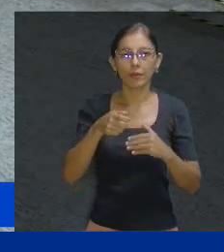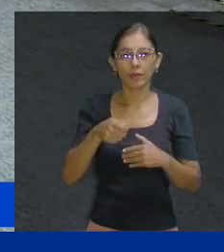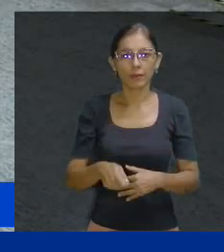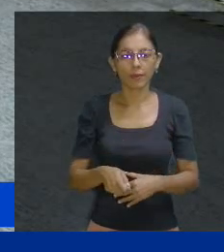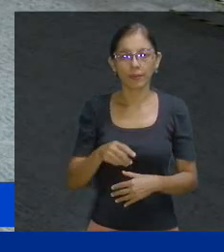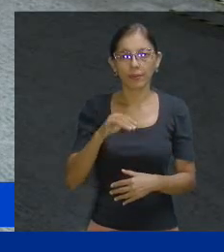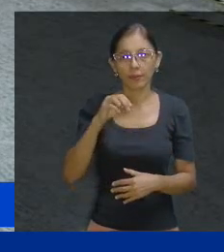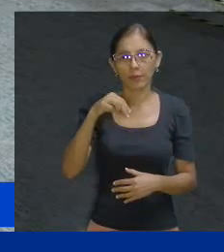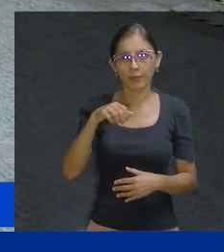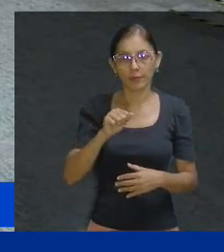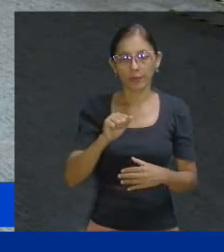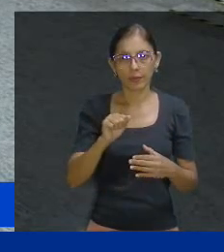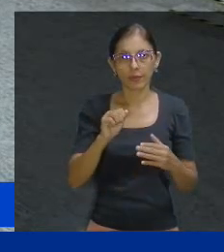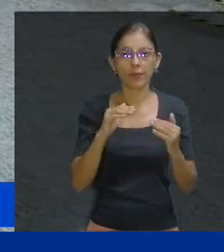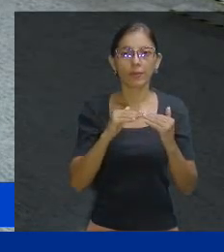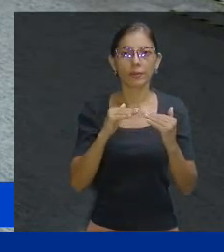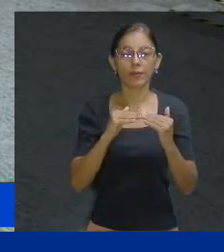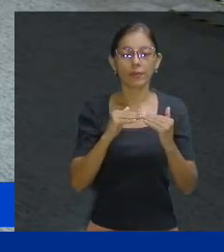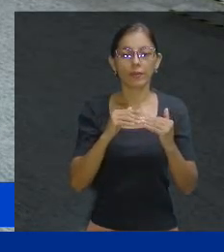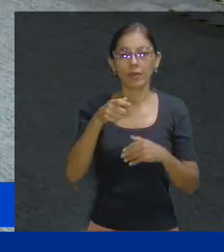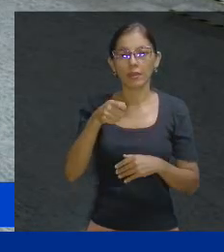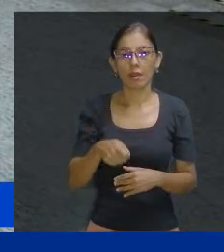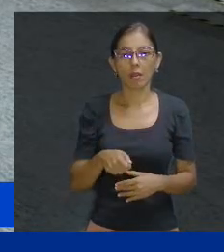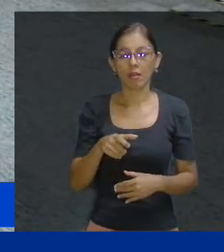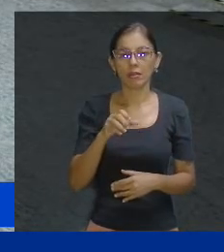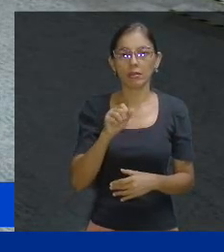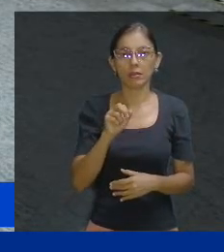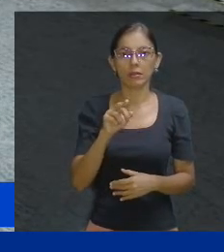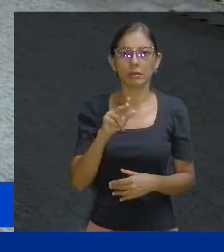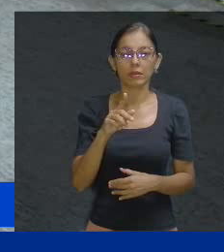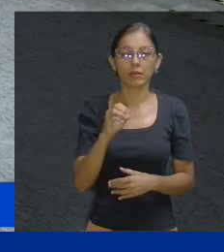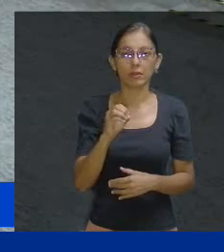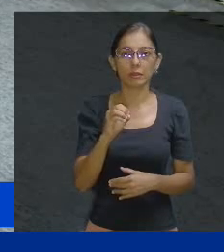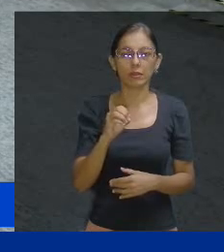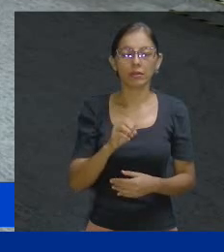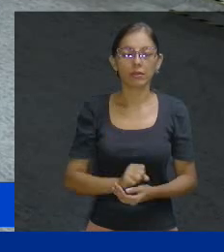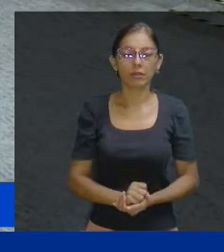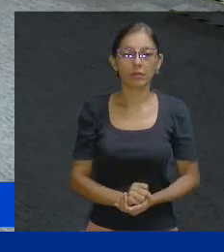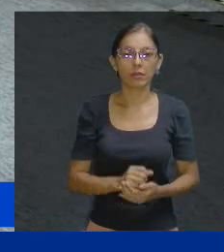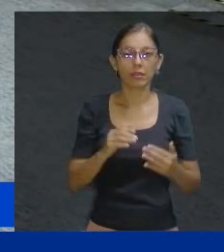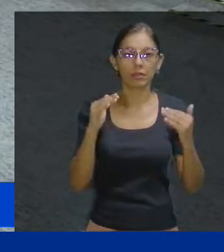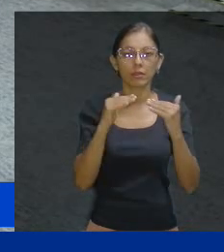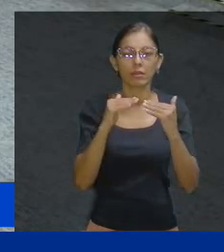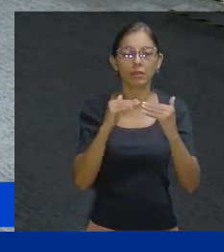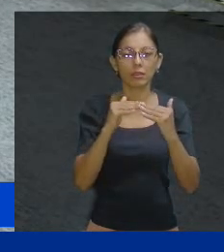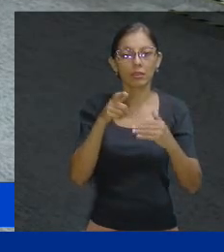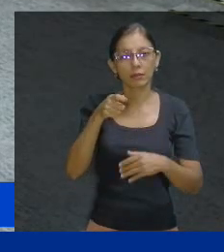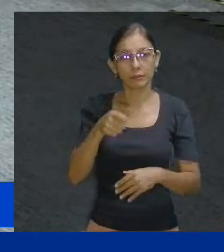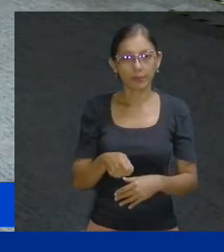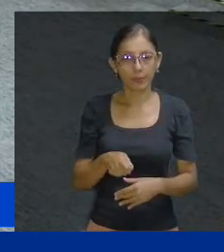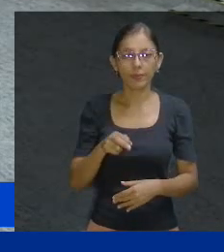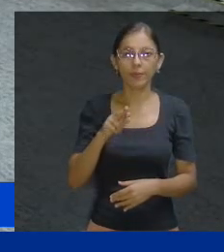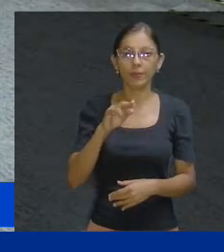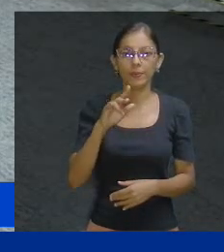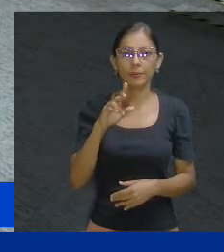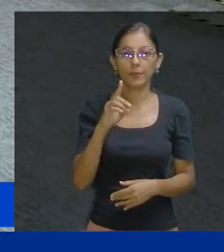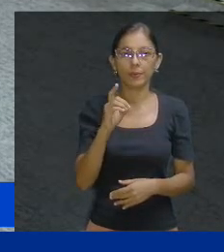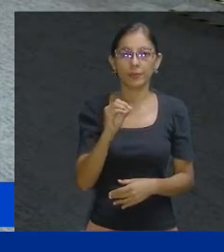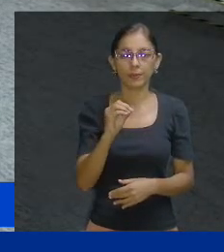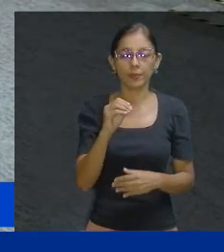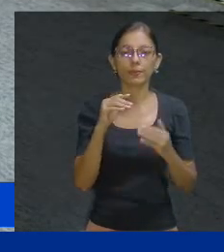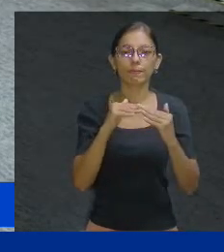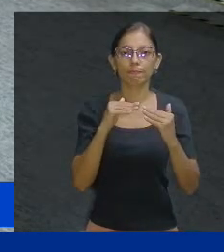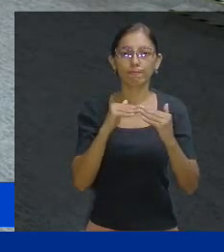Tina Souza? Com o relator, presidente. Juiz Carlos Fernando? Também vou acompanhar. Juiz Rivaldo Valente? Me